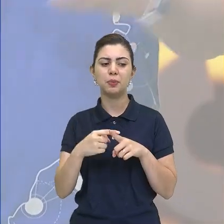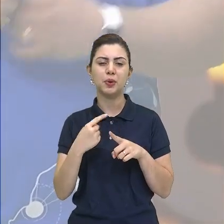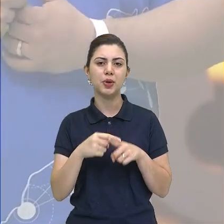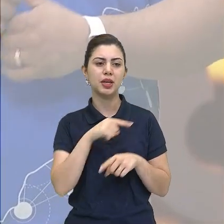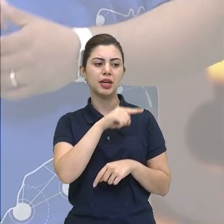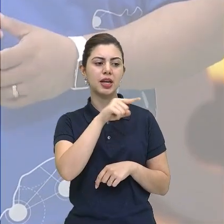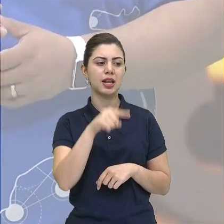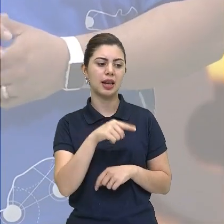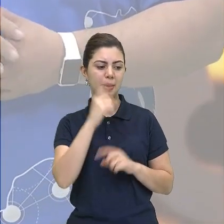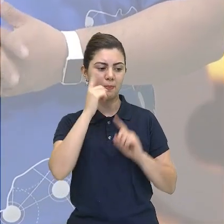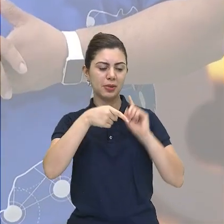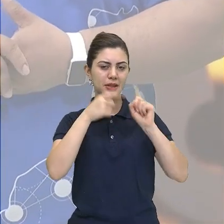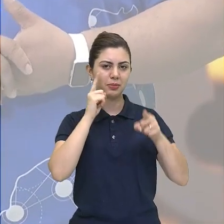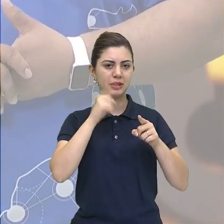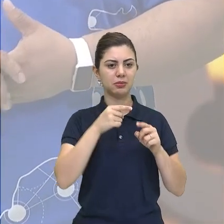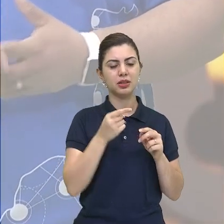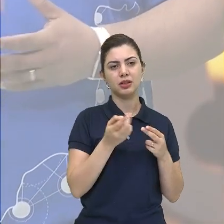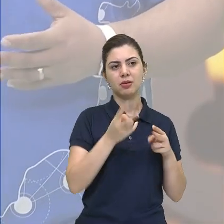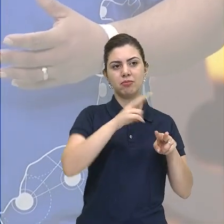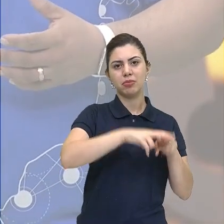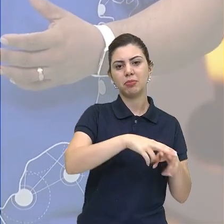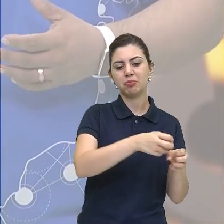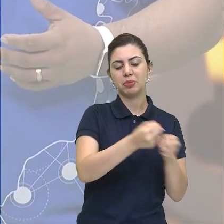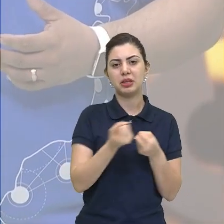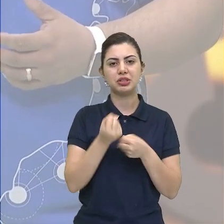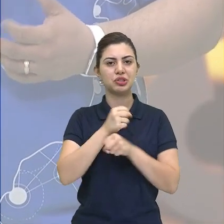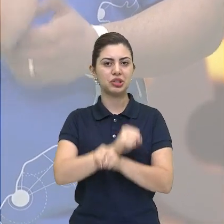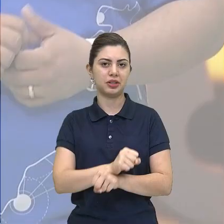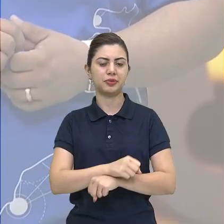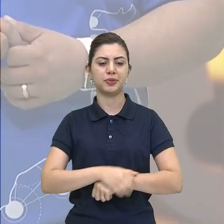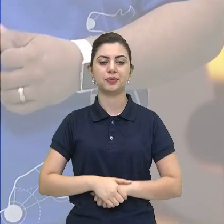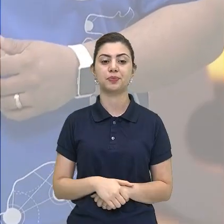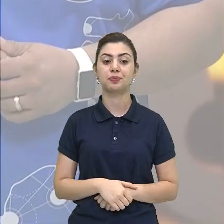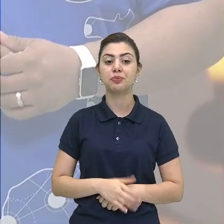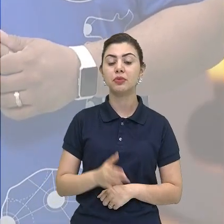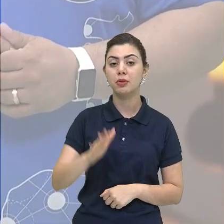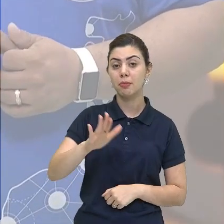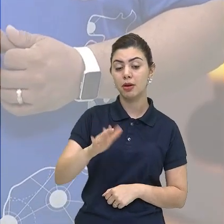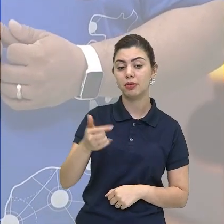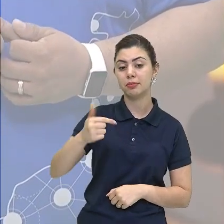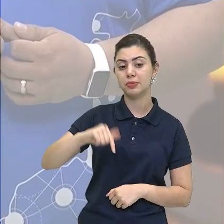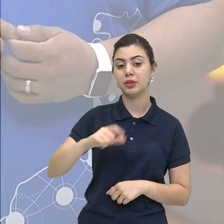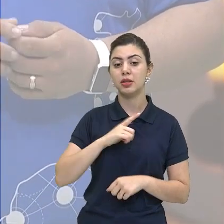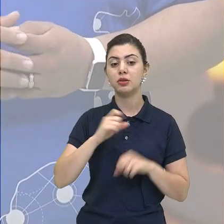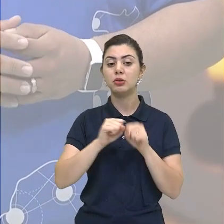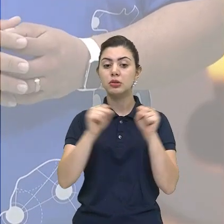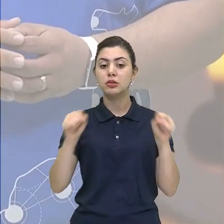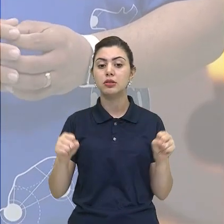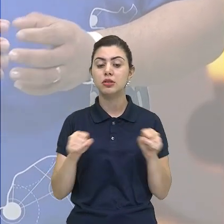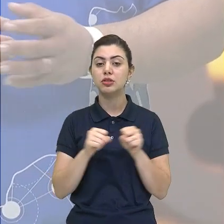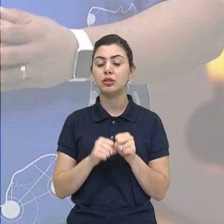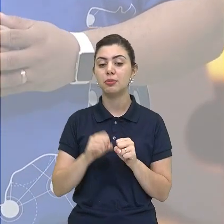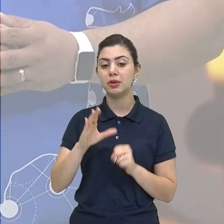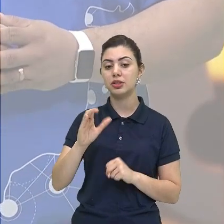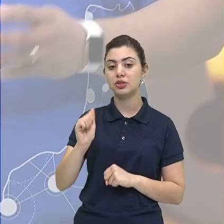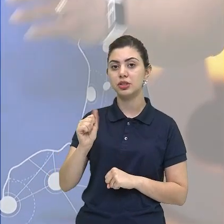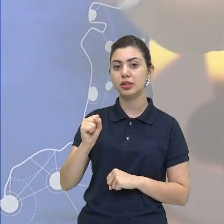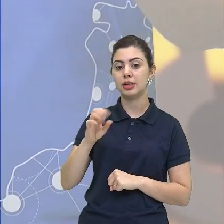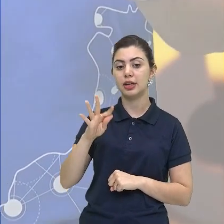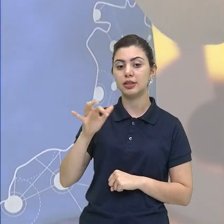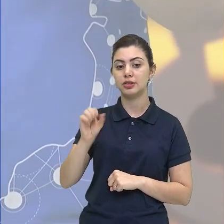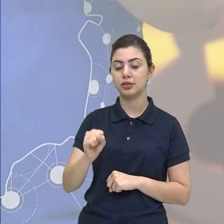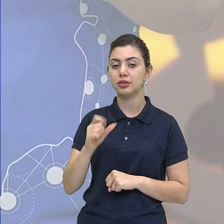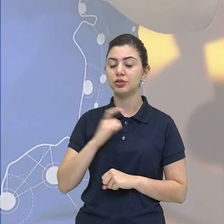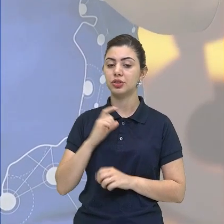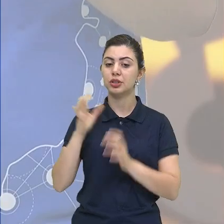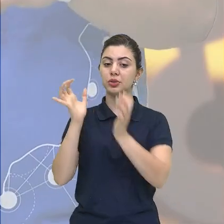exerceu sobre a África, certo? Vamos ter também sistema de castas em algumas regiões, como os mandingas, que